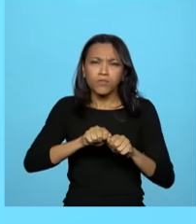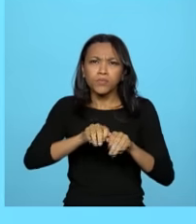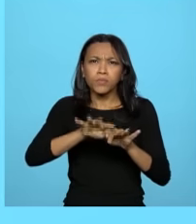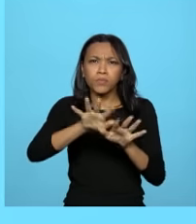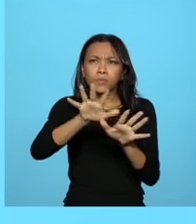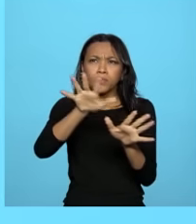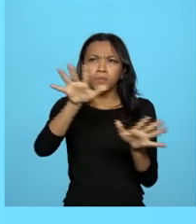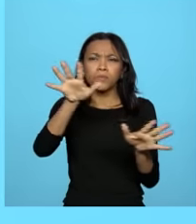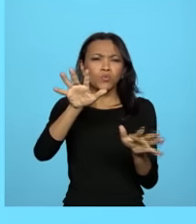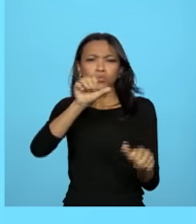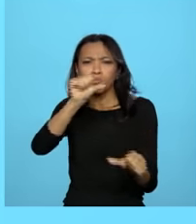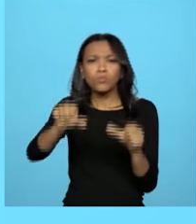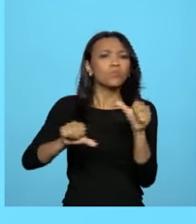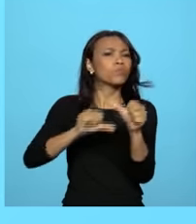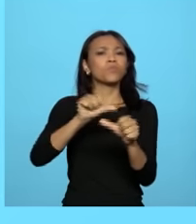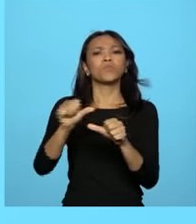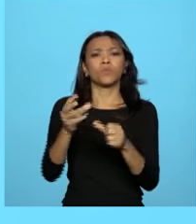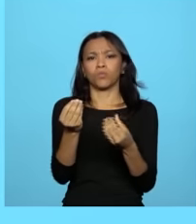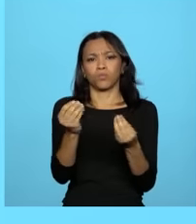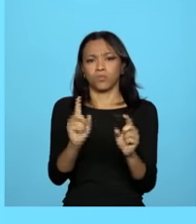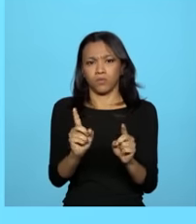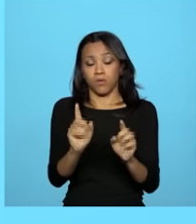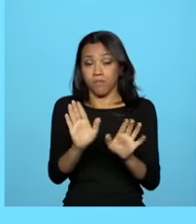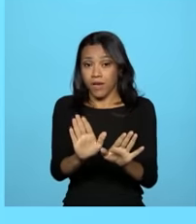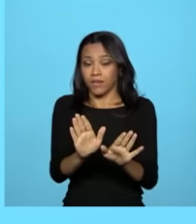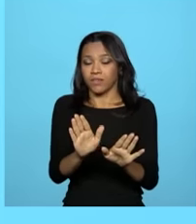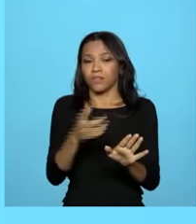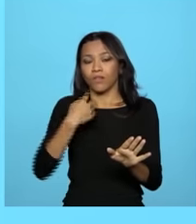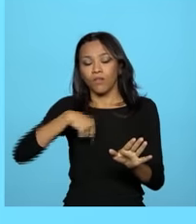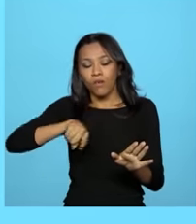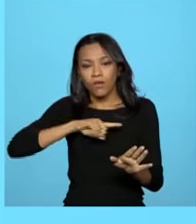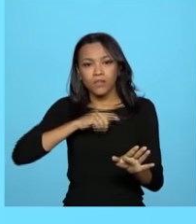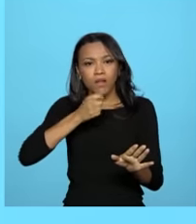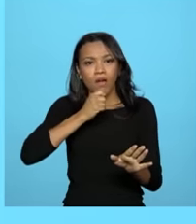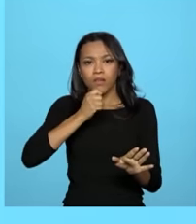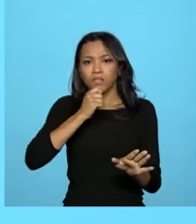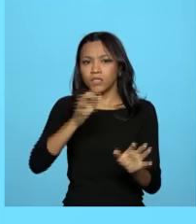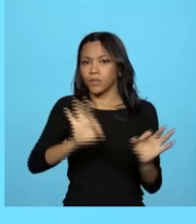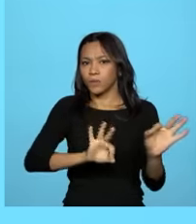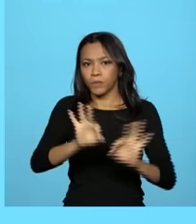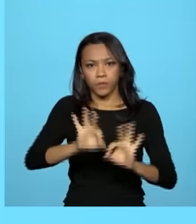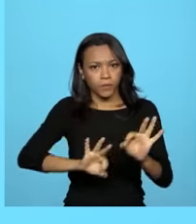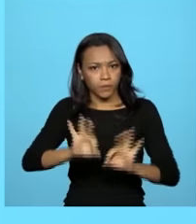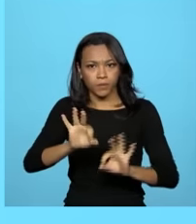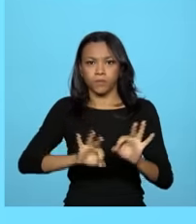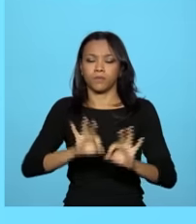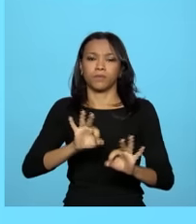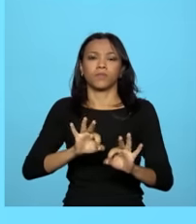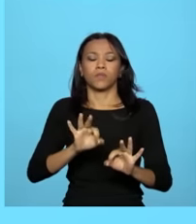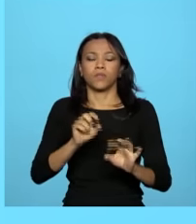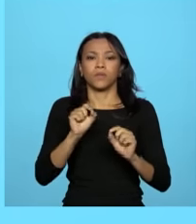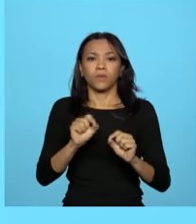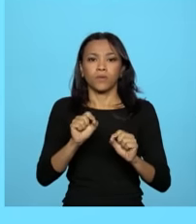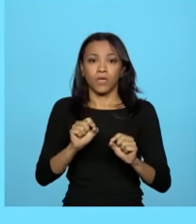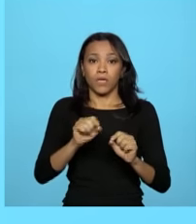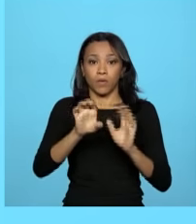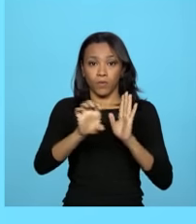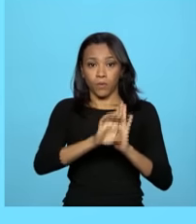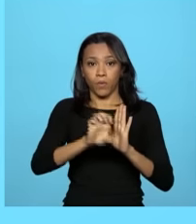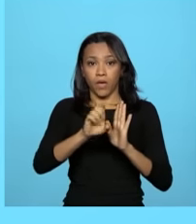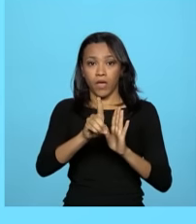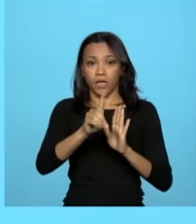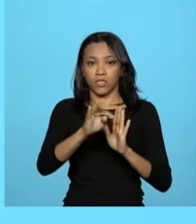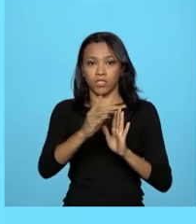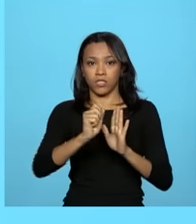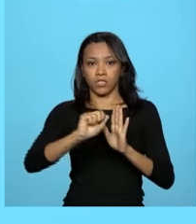muito, mas porque, por enquanto, nós não fizemos ainda o grande edital do interior.